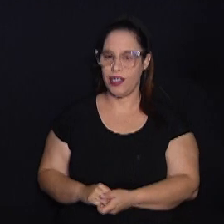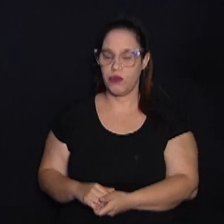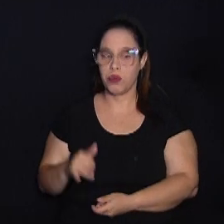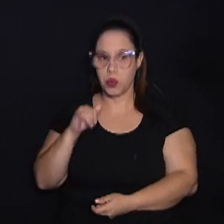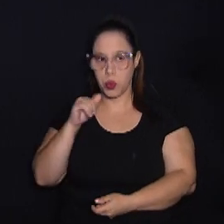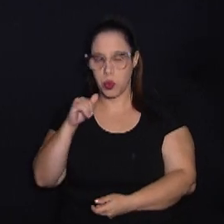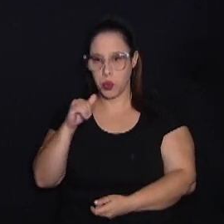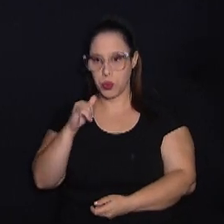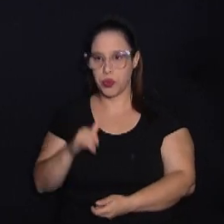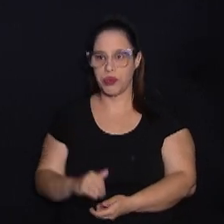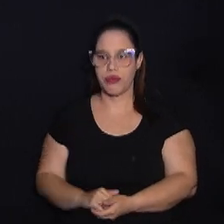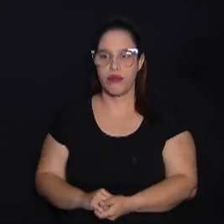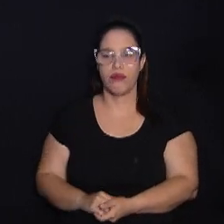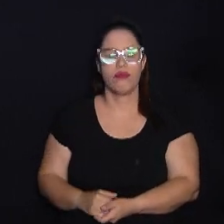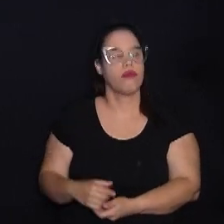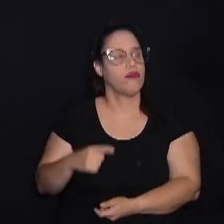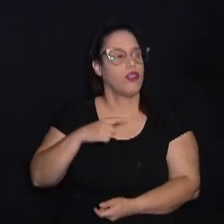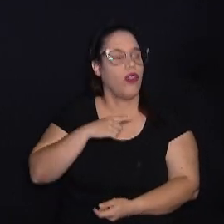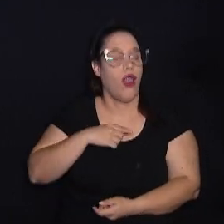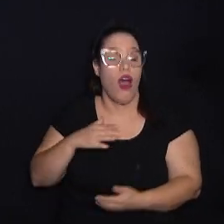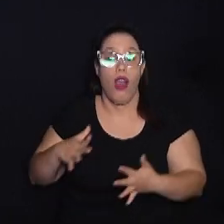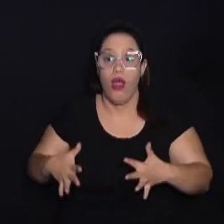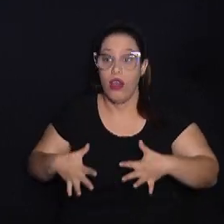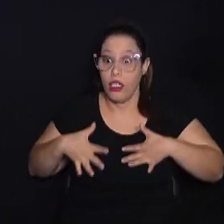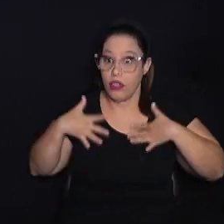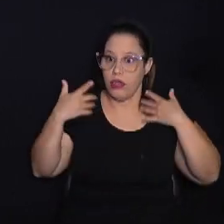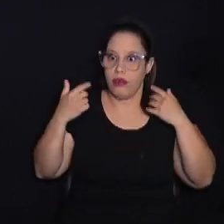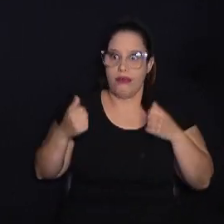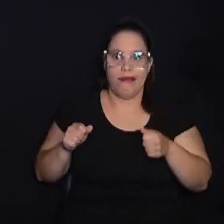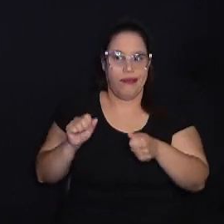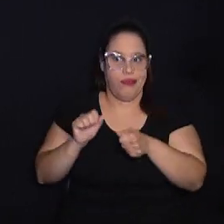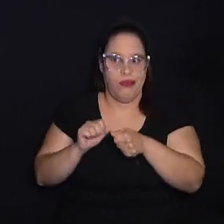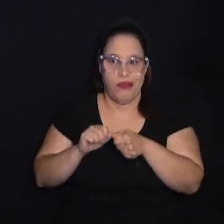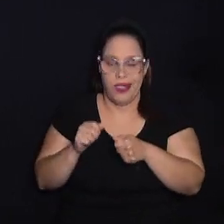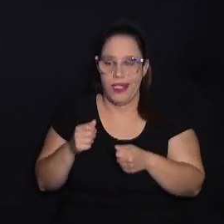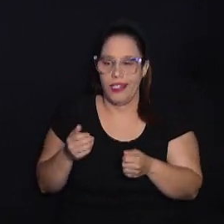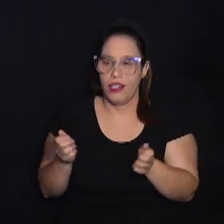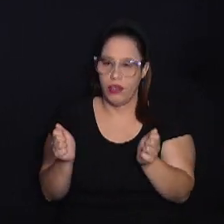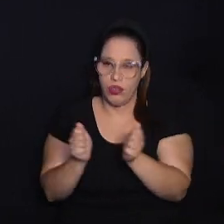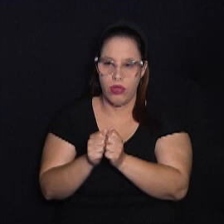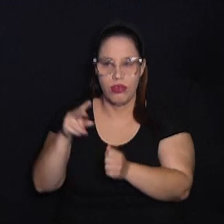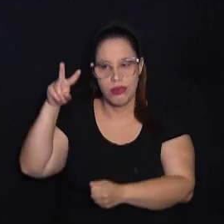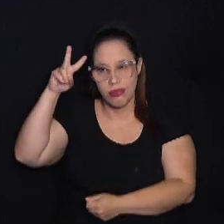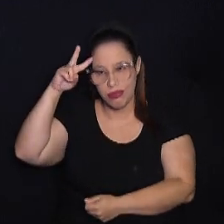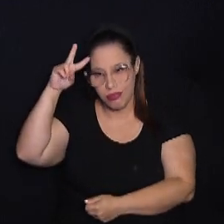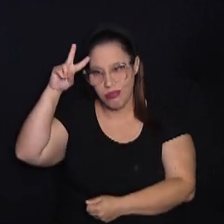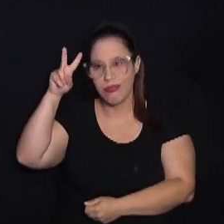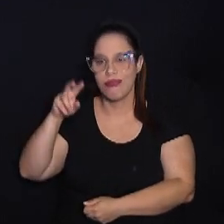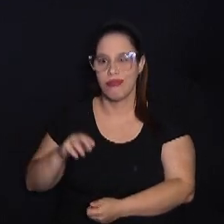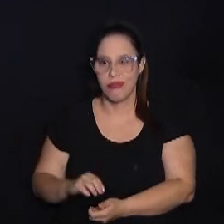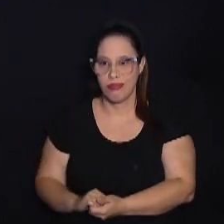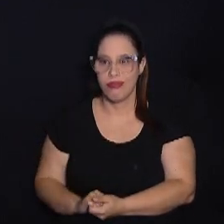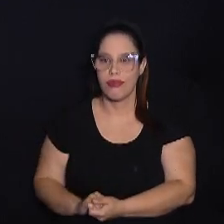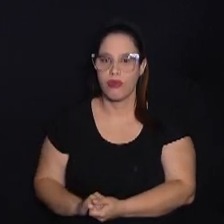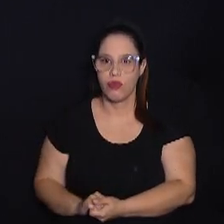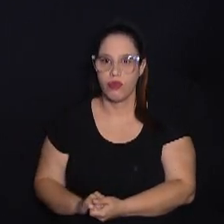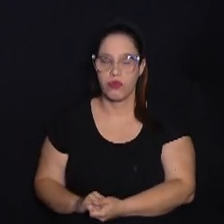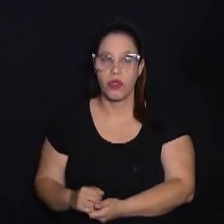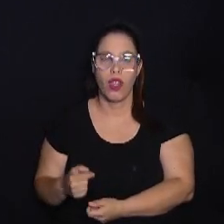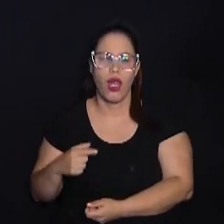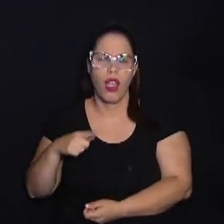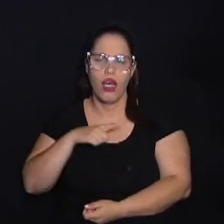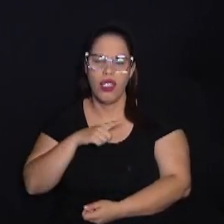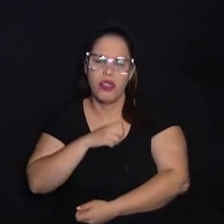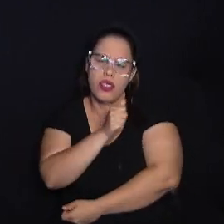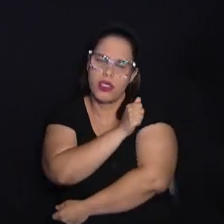que eu tenho muito orgulho de ter feito parte da tua história. Como eu tive muitos alunos, Cida,